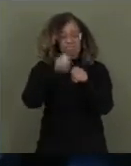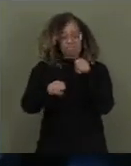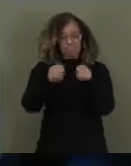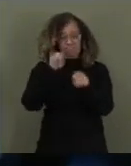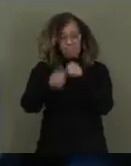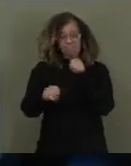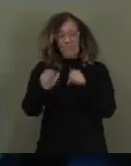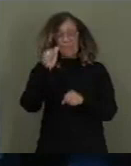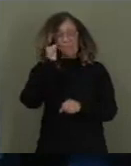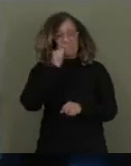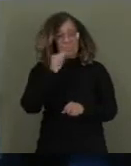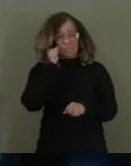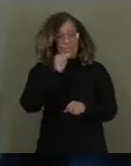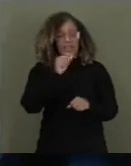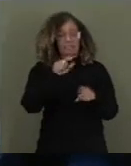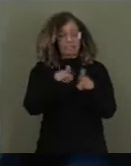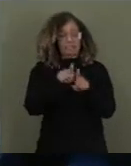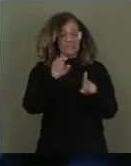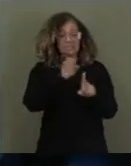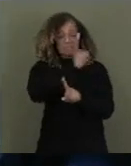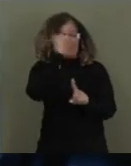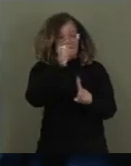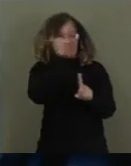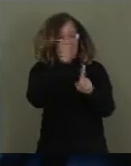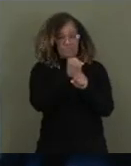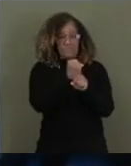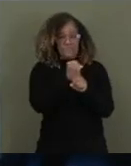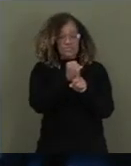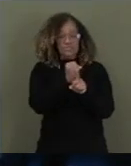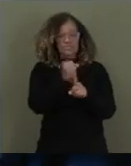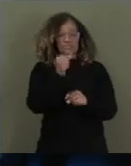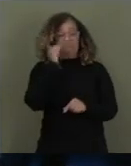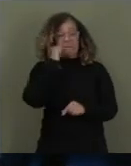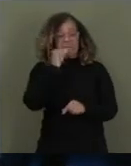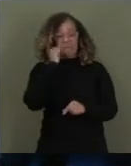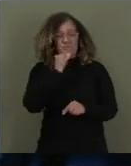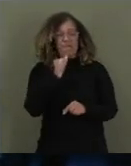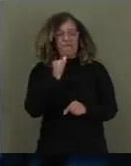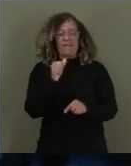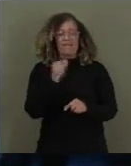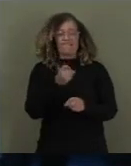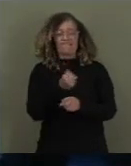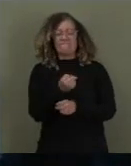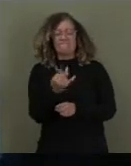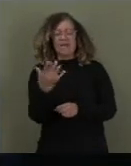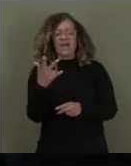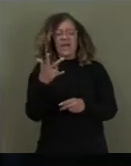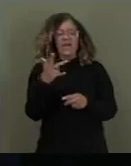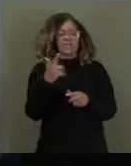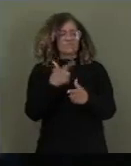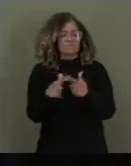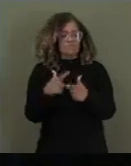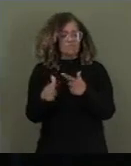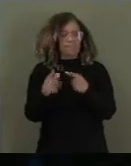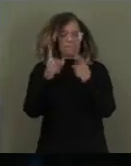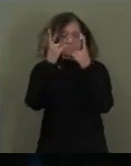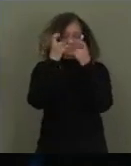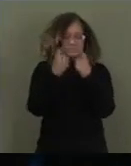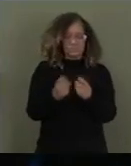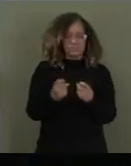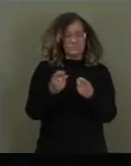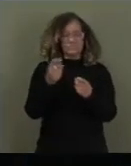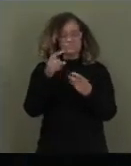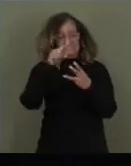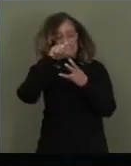de mulheres feminicídio a mulher enfrenta vários problemas desde a violência até dupla e tripla jado de